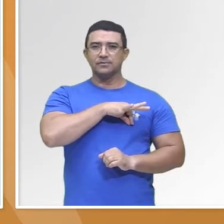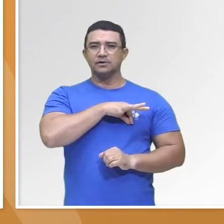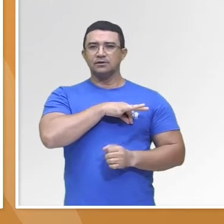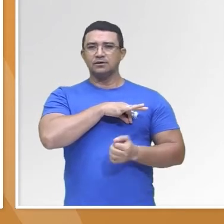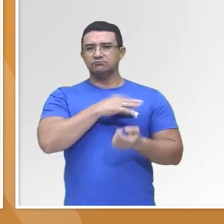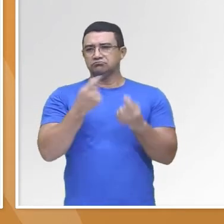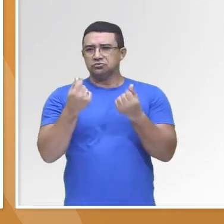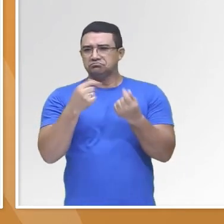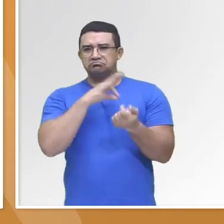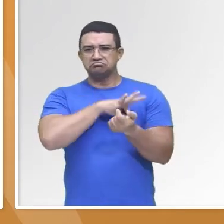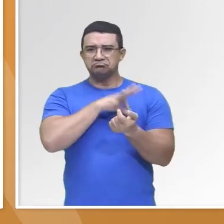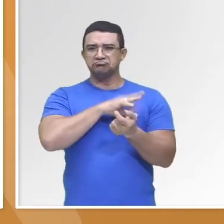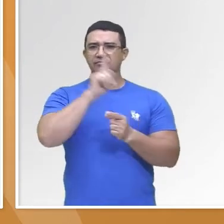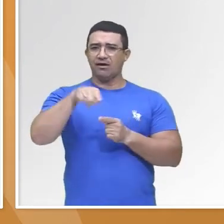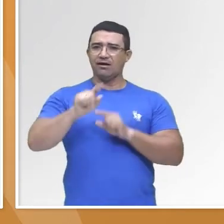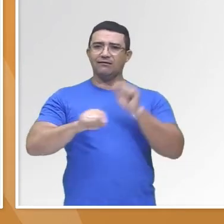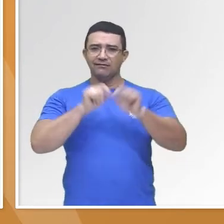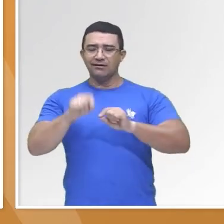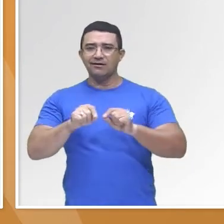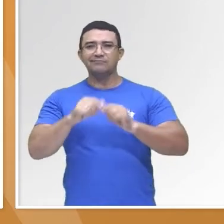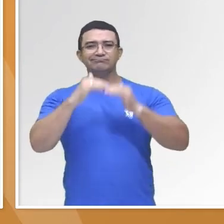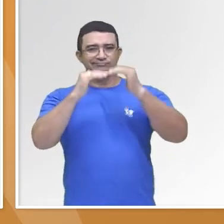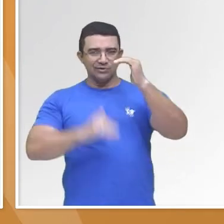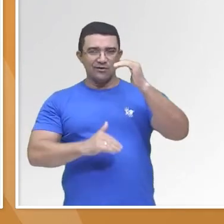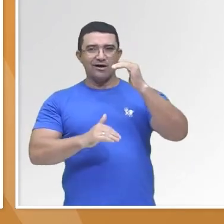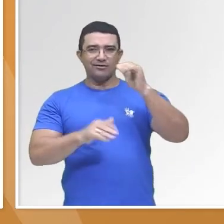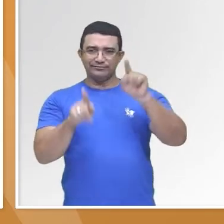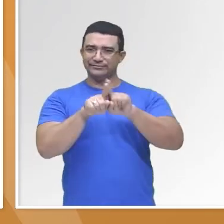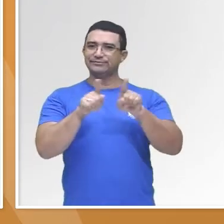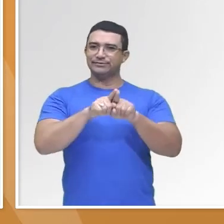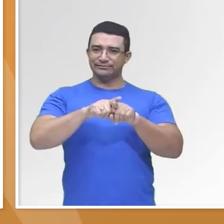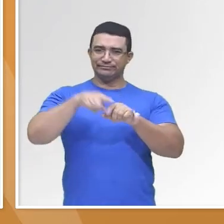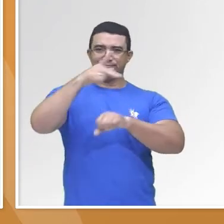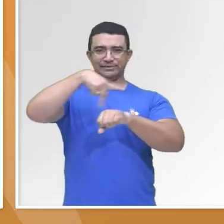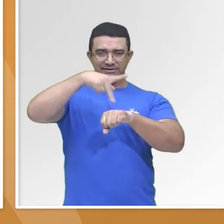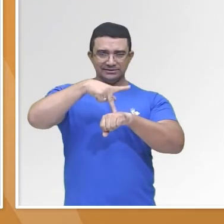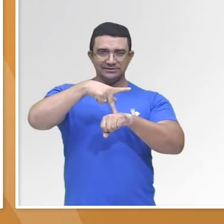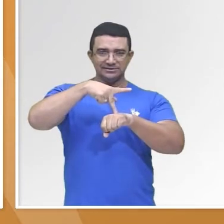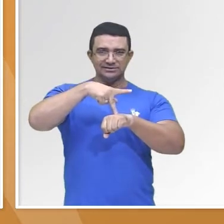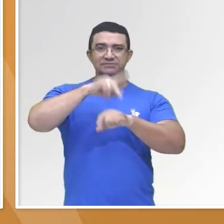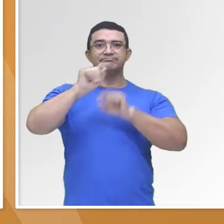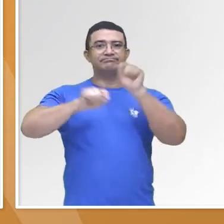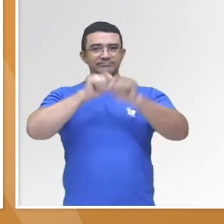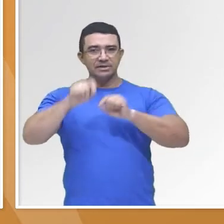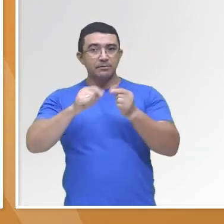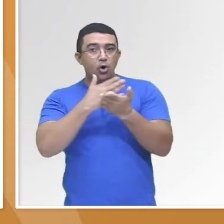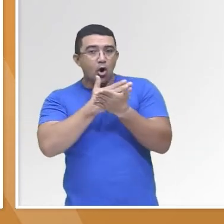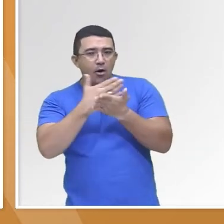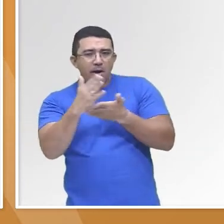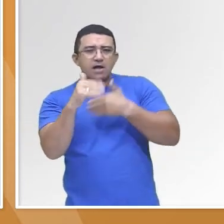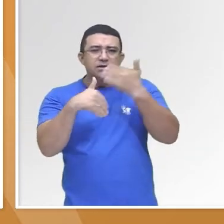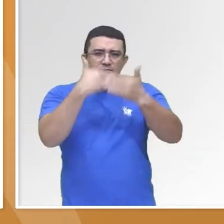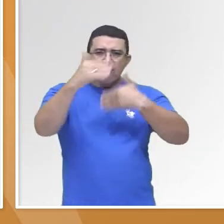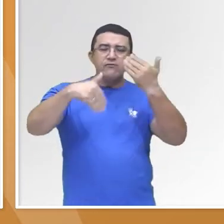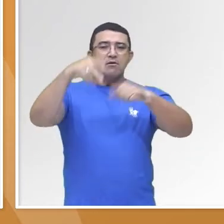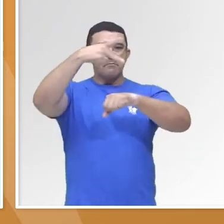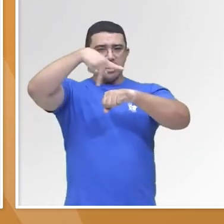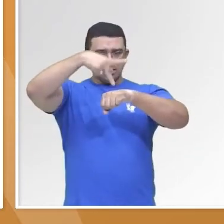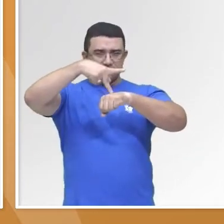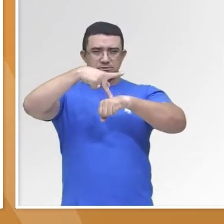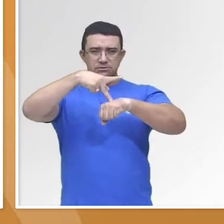dinheiro, ela vai ser desigual, principalmente nos países emergentes, né, nos